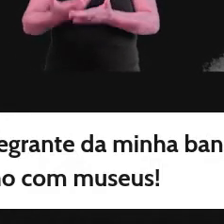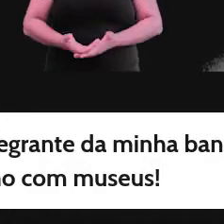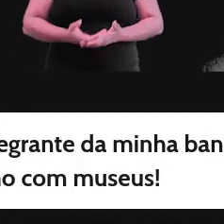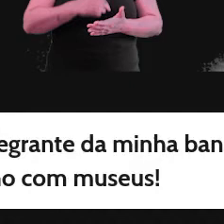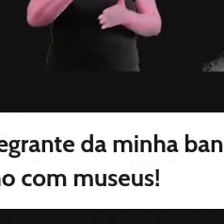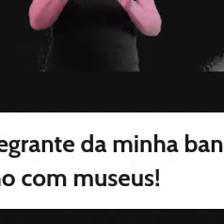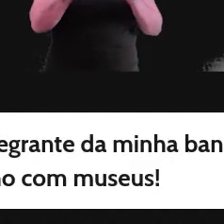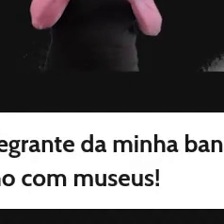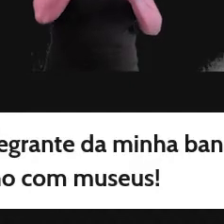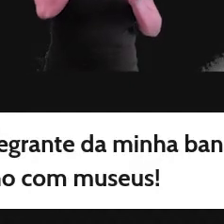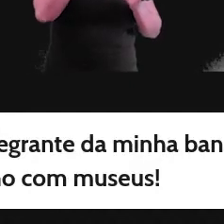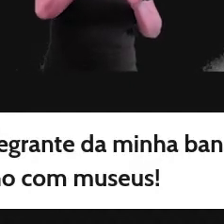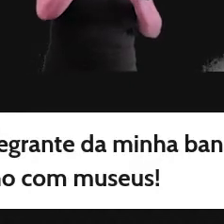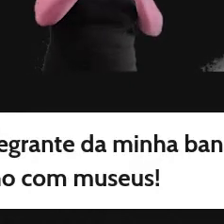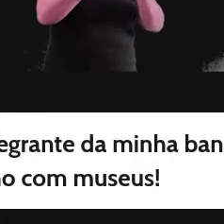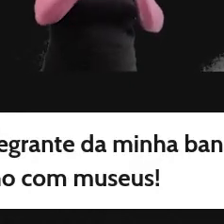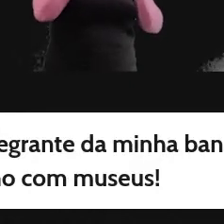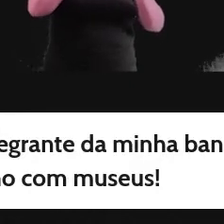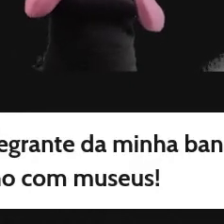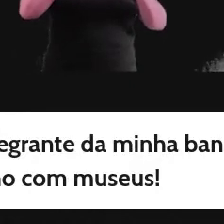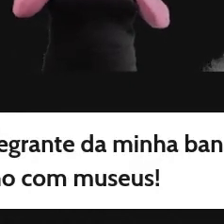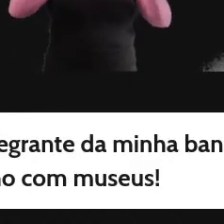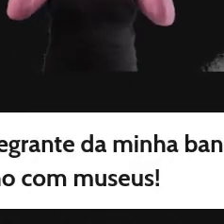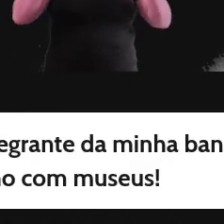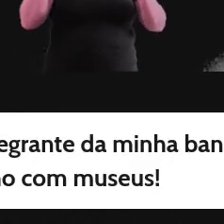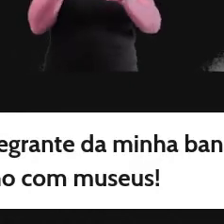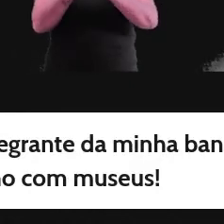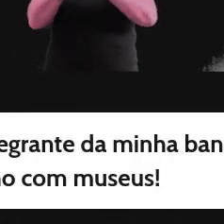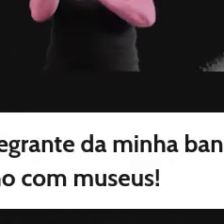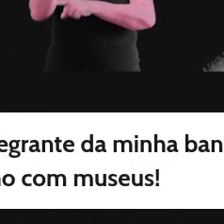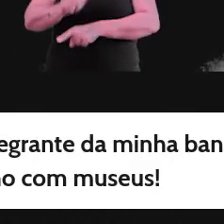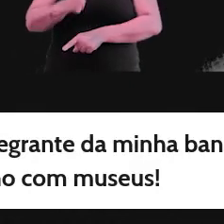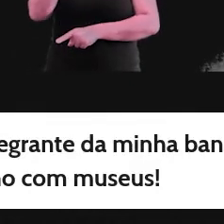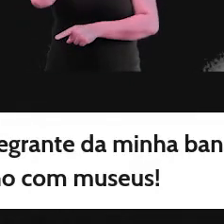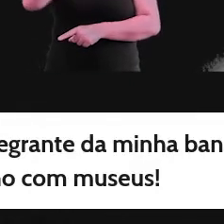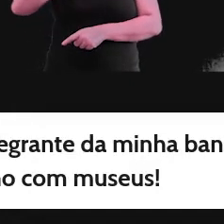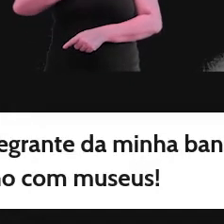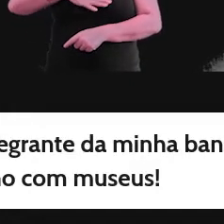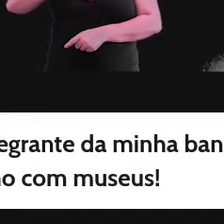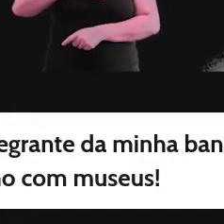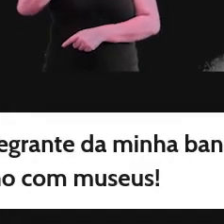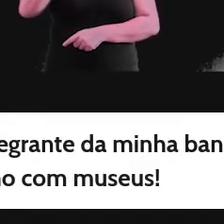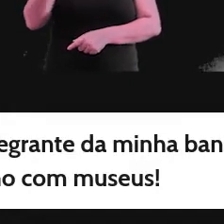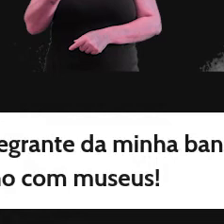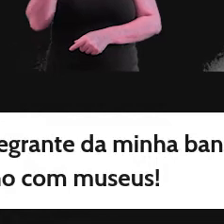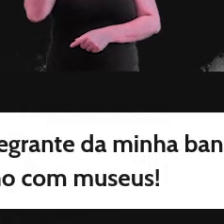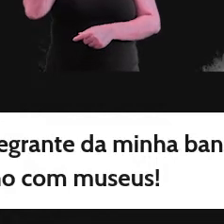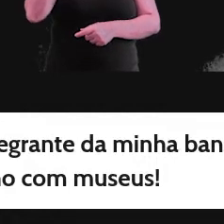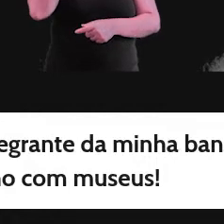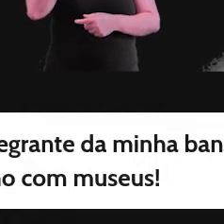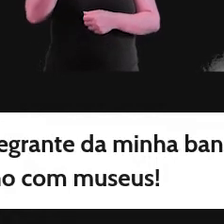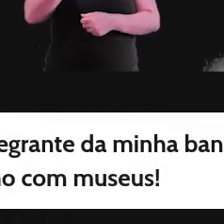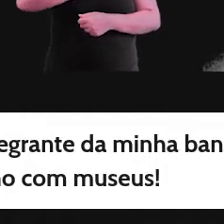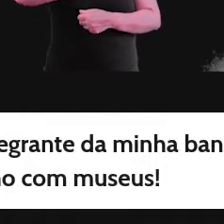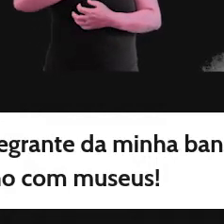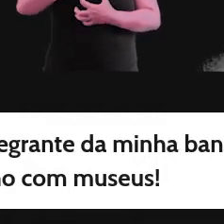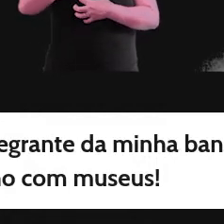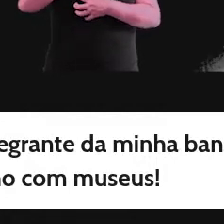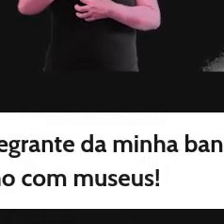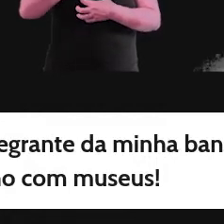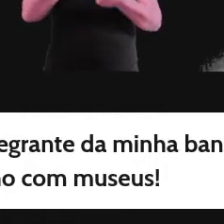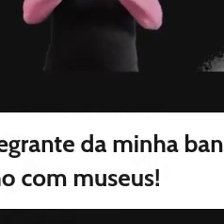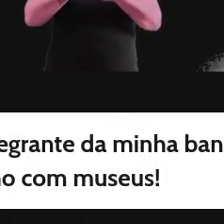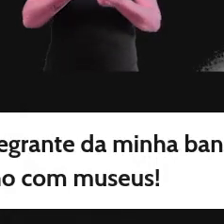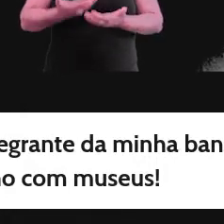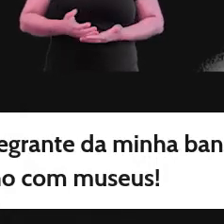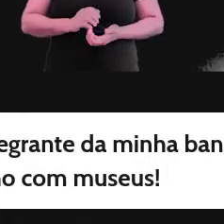a gente estando aqui virtual, a gente reencontrar essas pessoas tão queridas e importantes, né? Aquece o coração da gente.